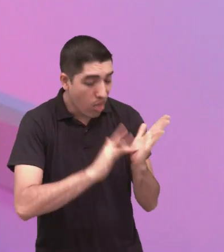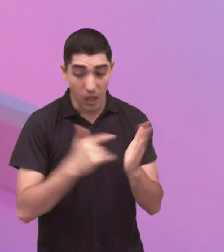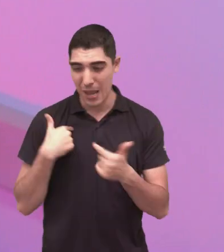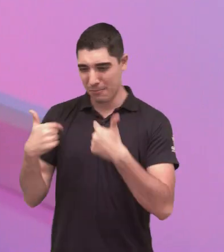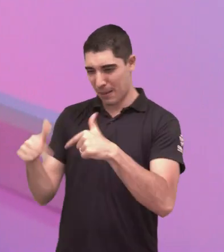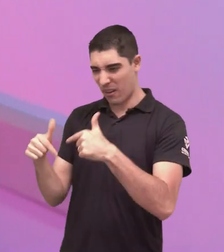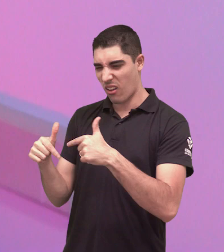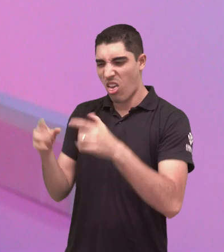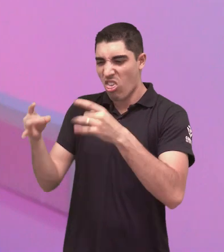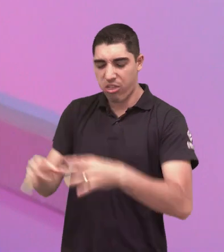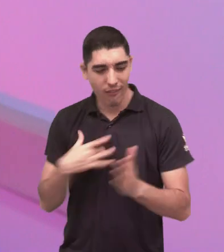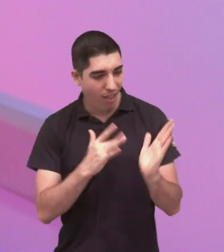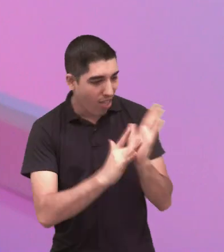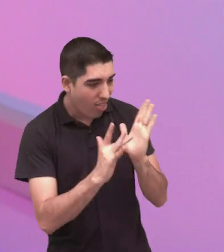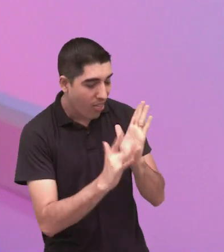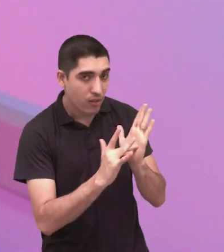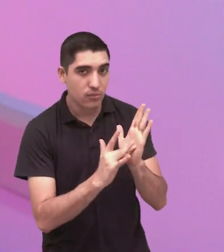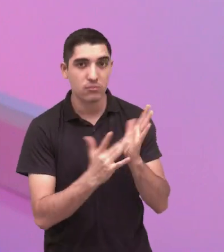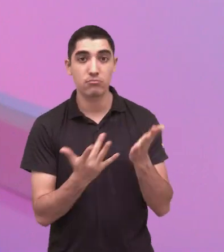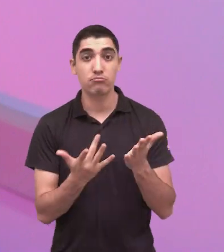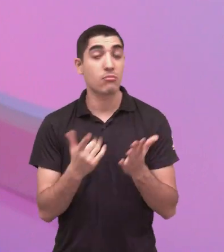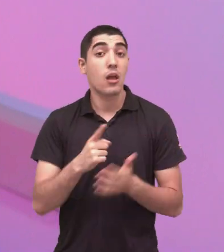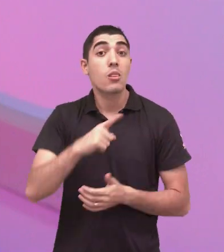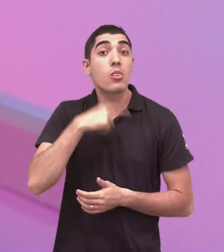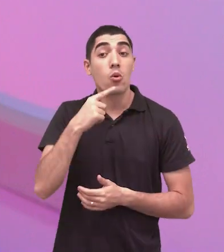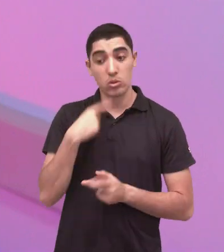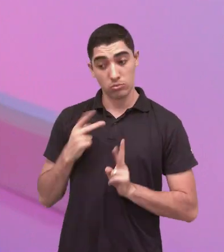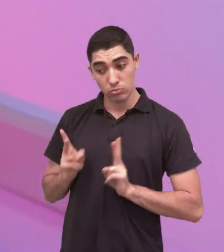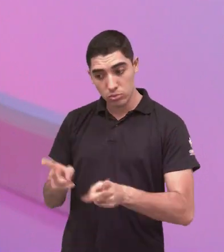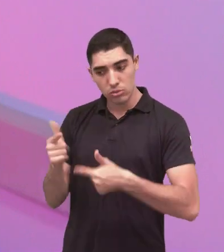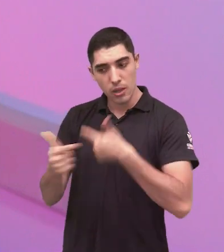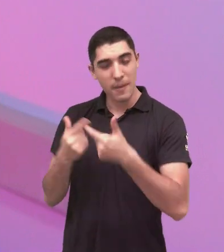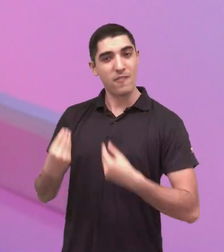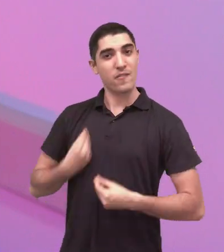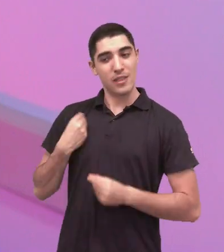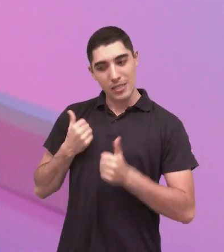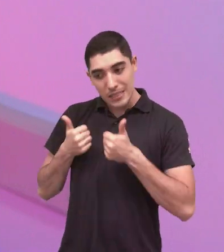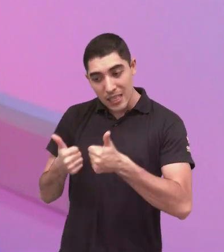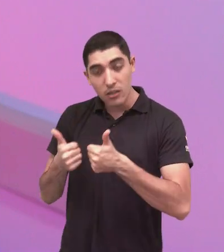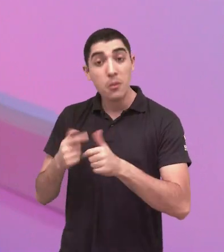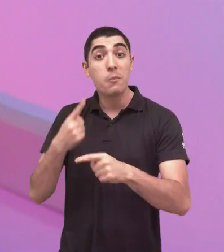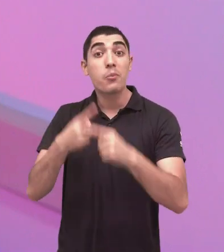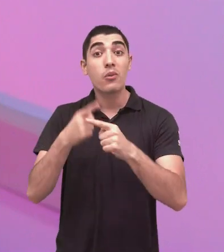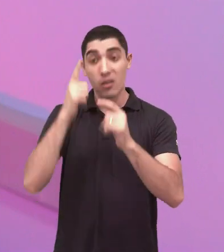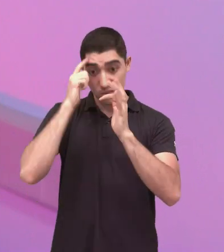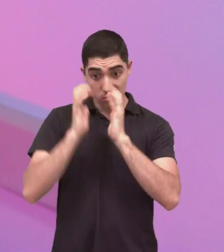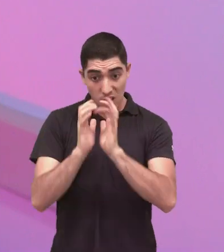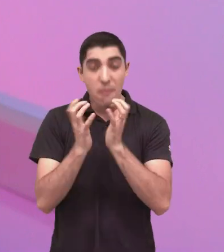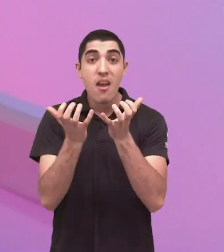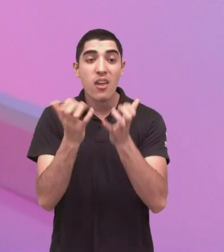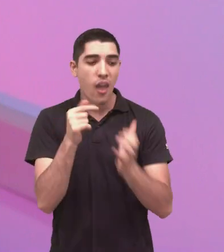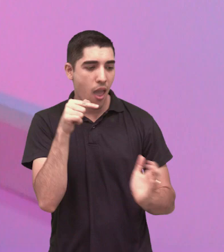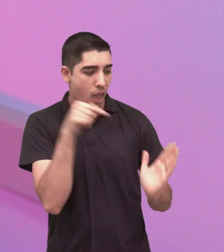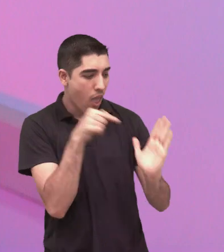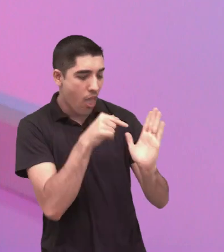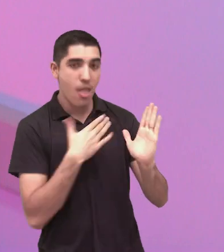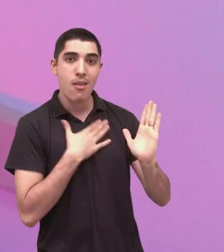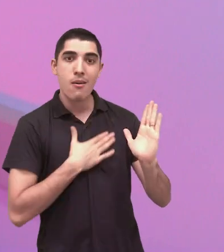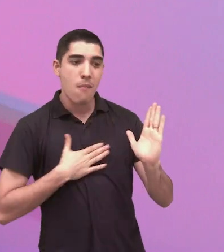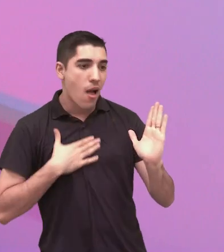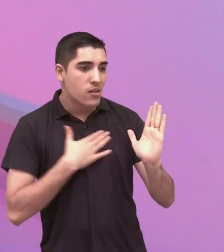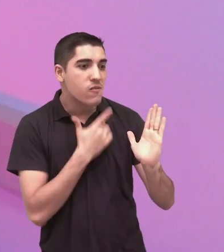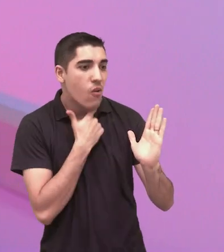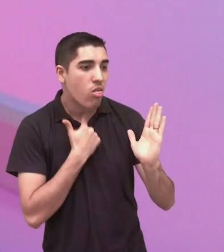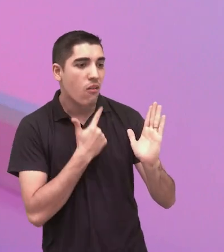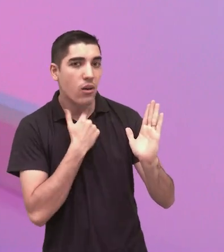trabalhar. Daqui a pouco, eu não consigo manter a minha atenção sustentada no trabalho, porque o meu cérebro ele quer produzir prazer. E o prazer